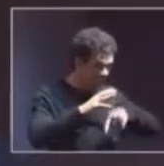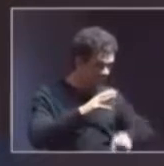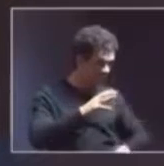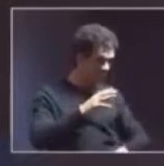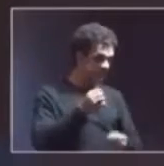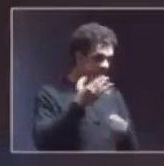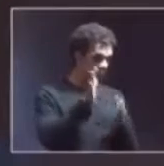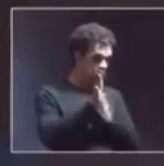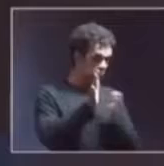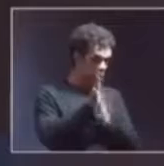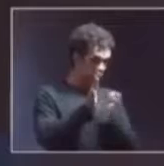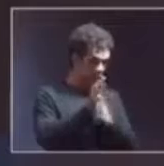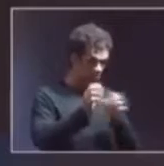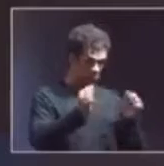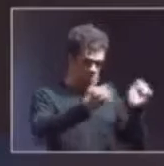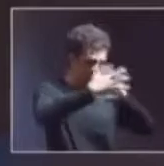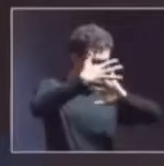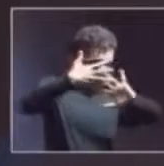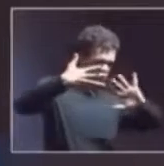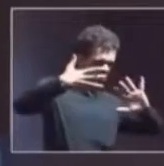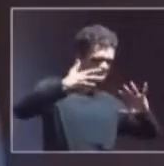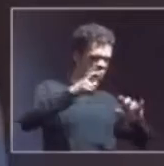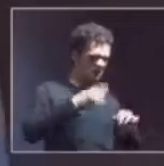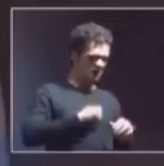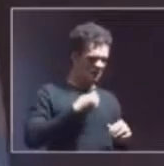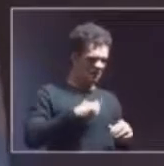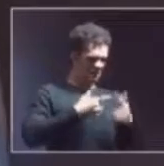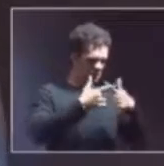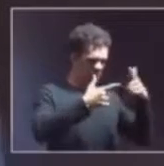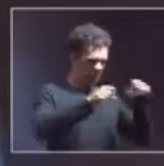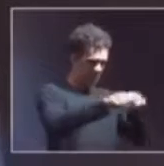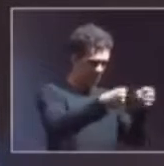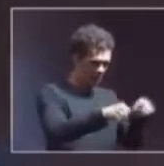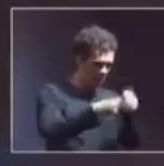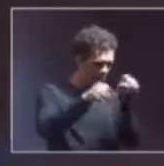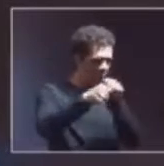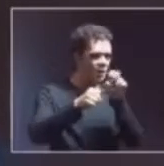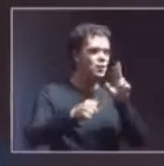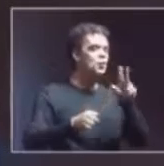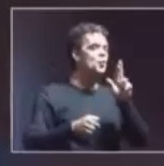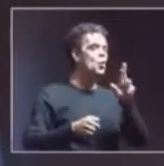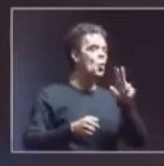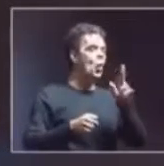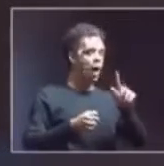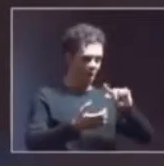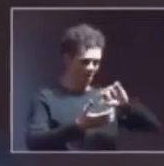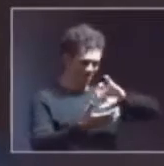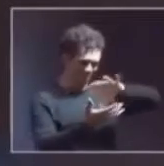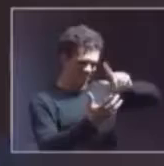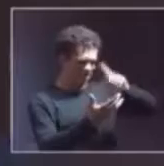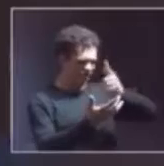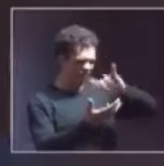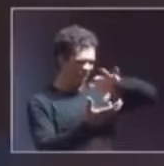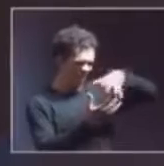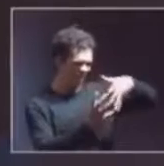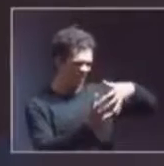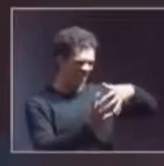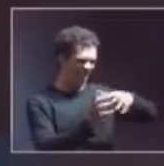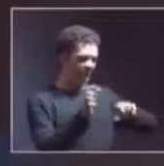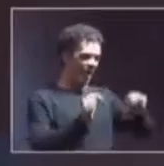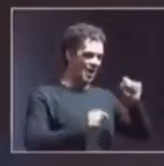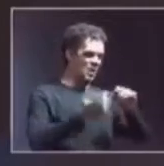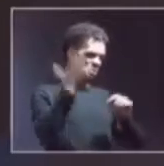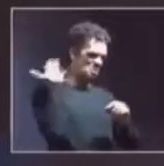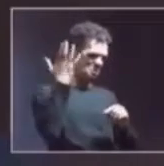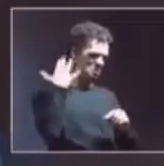aventando para nós que os cataclismos pelos quais nós vamos passar e estamos passando não são de ordem geológica, porque sempre